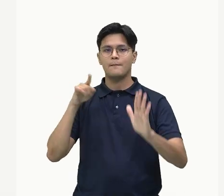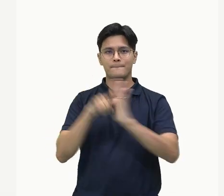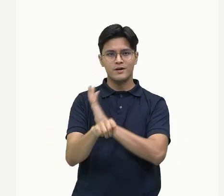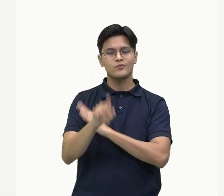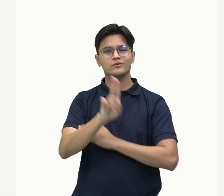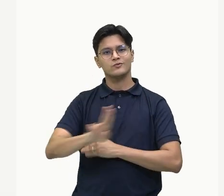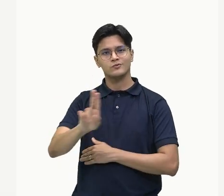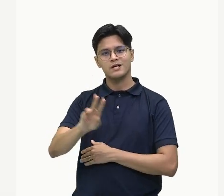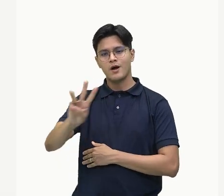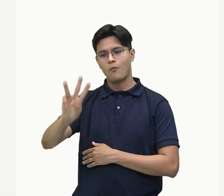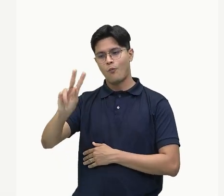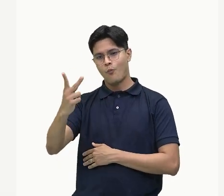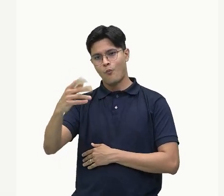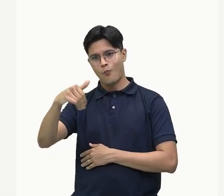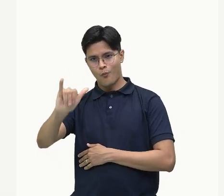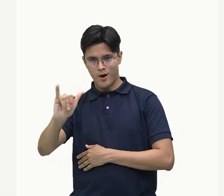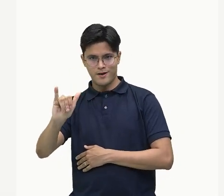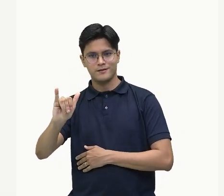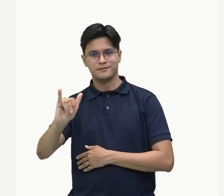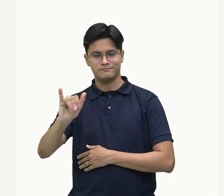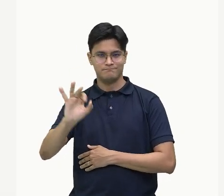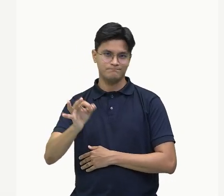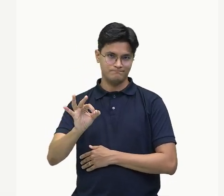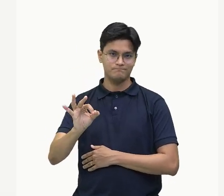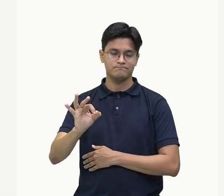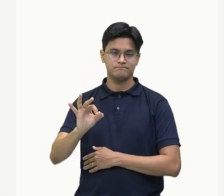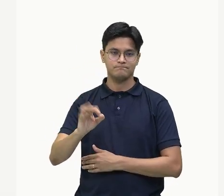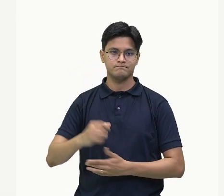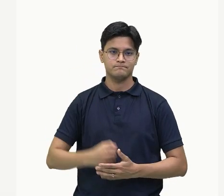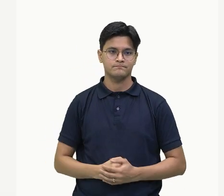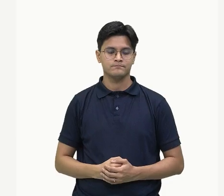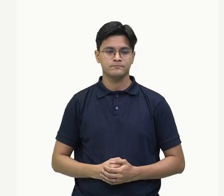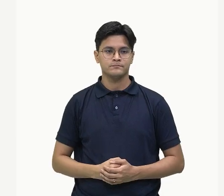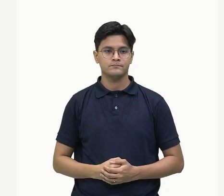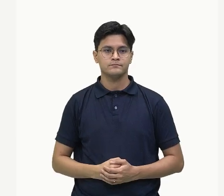de resposta, enquanto why é um porquê de pergunta.